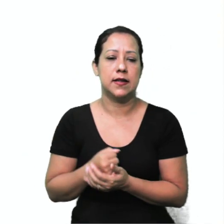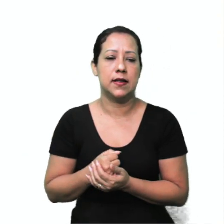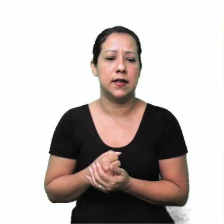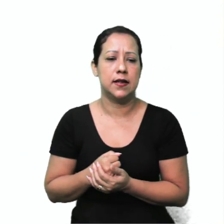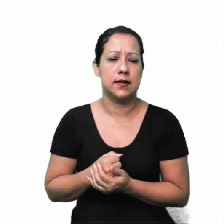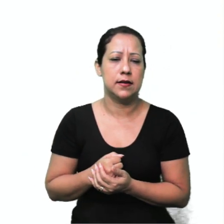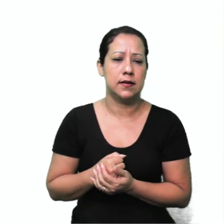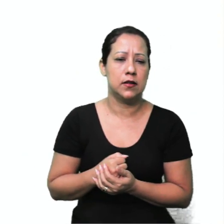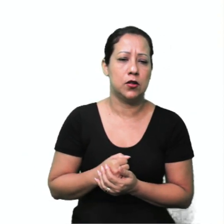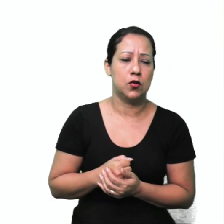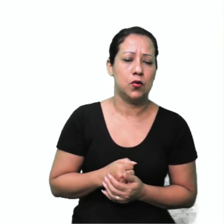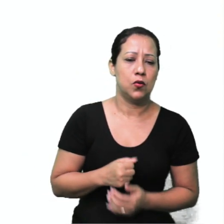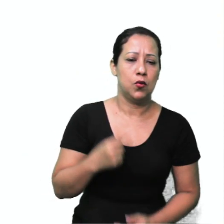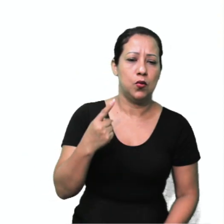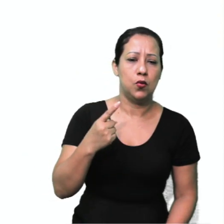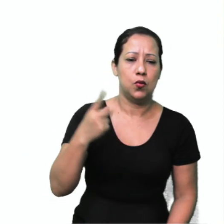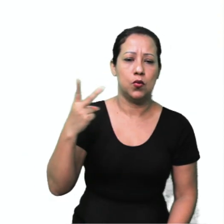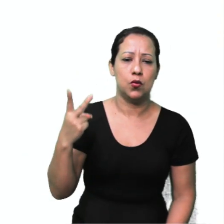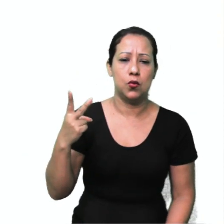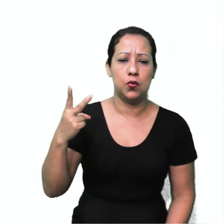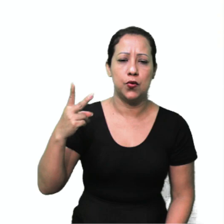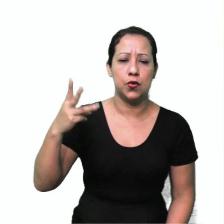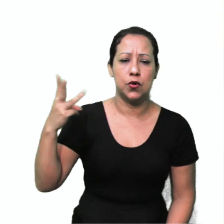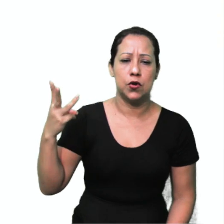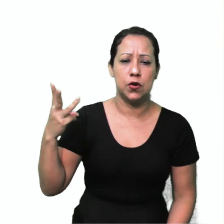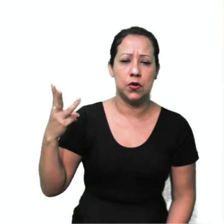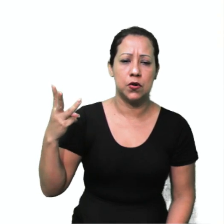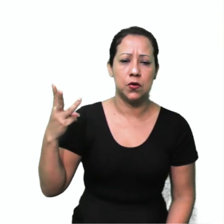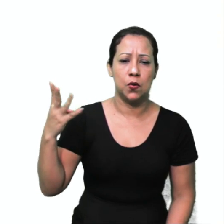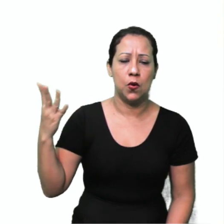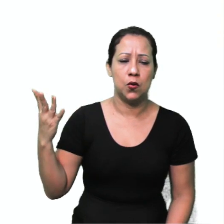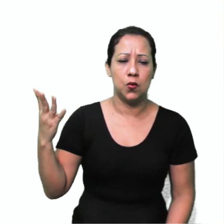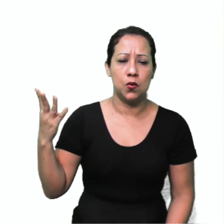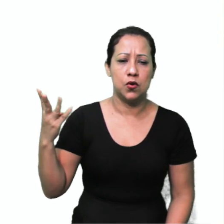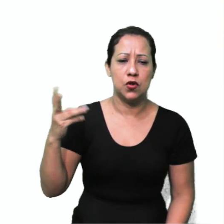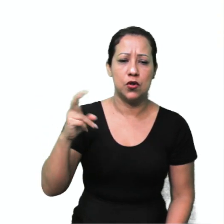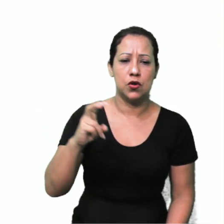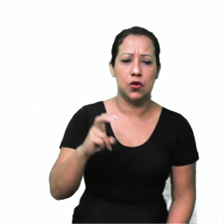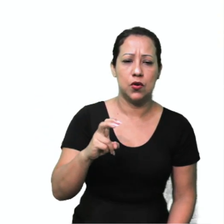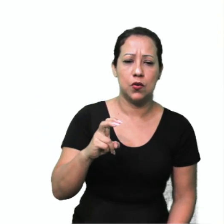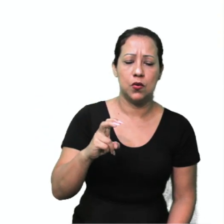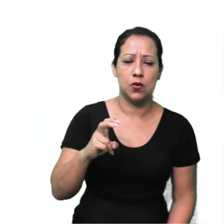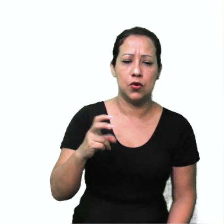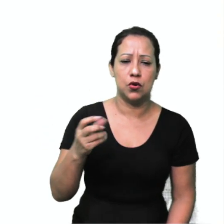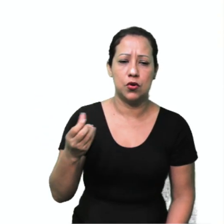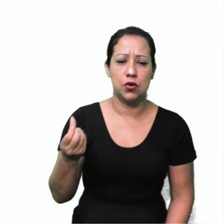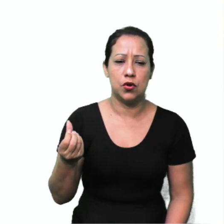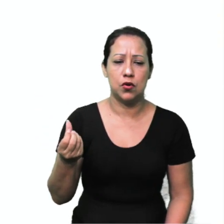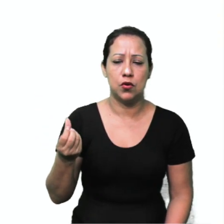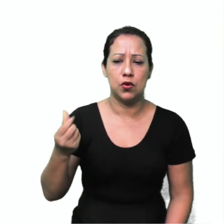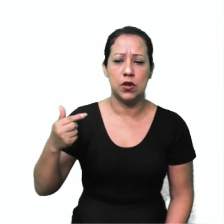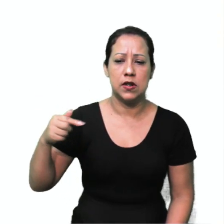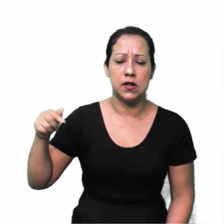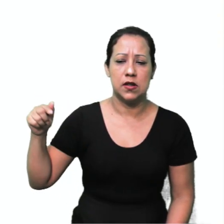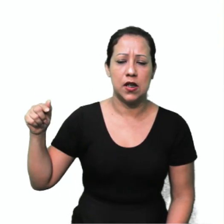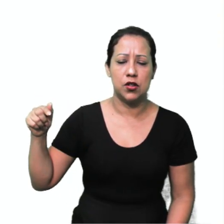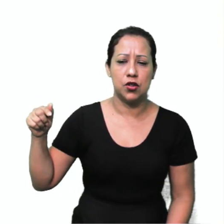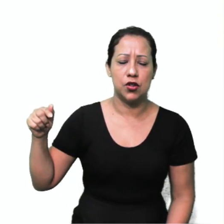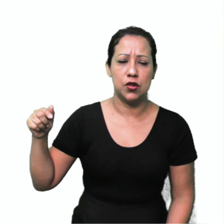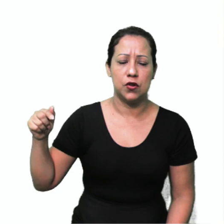nacionalidade, porque ó, 1, 2, 3, 4, 5,